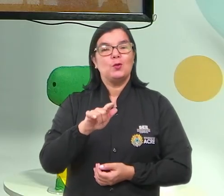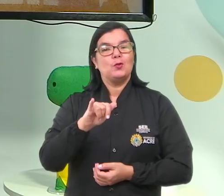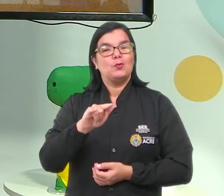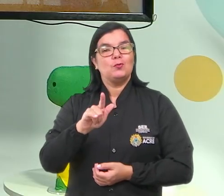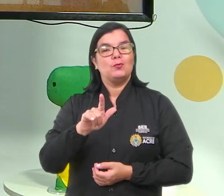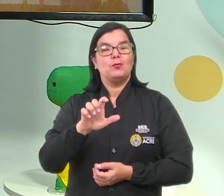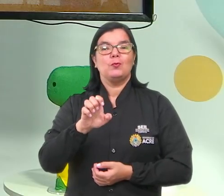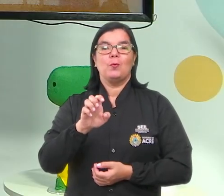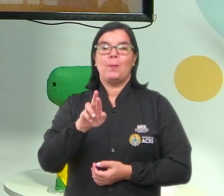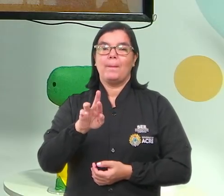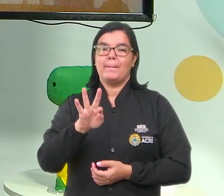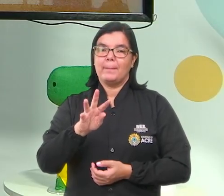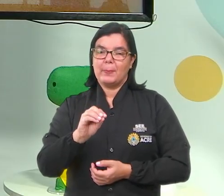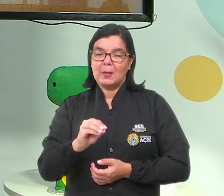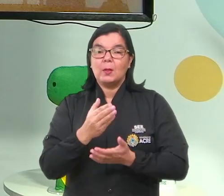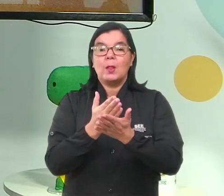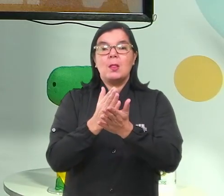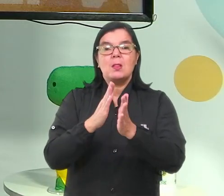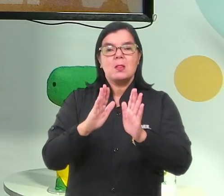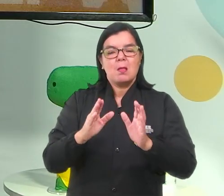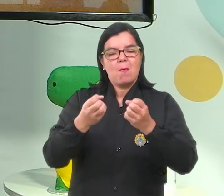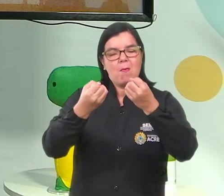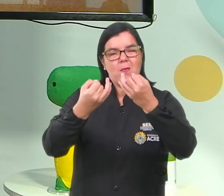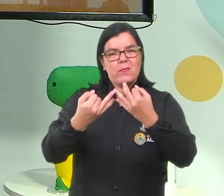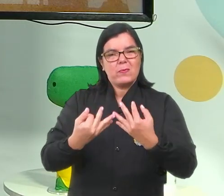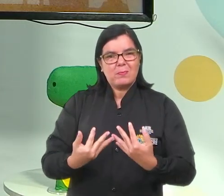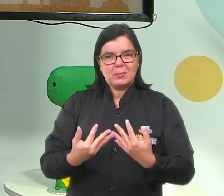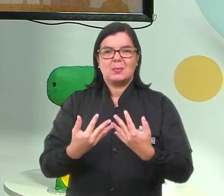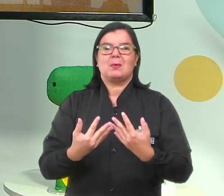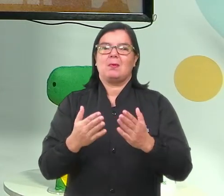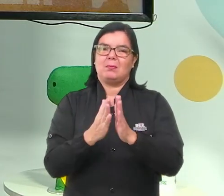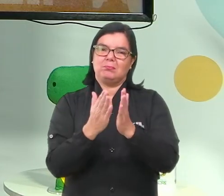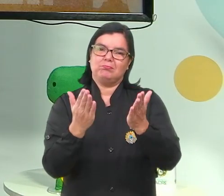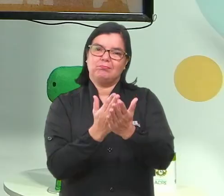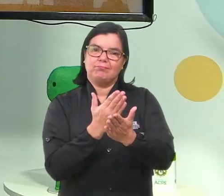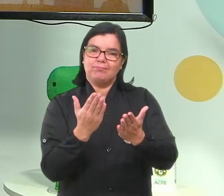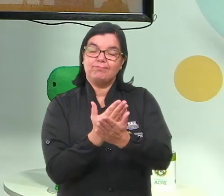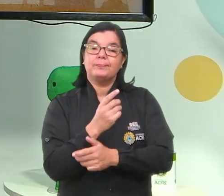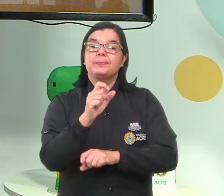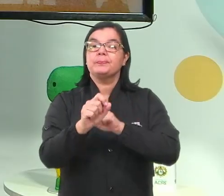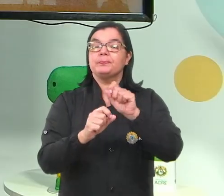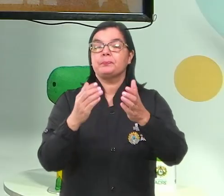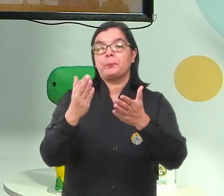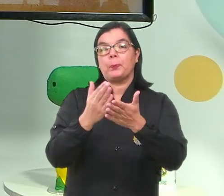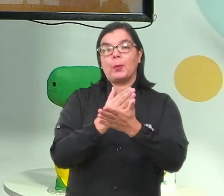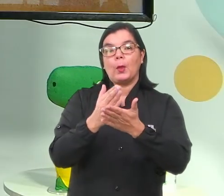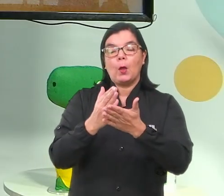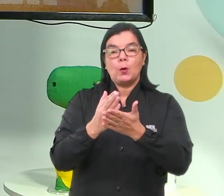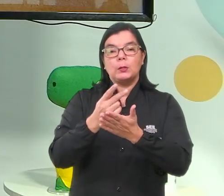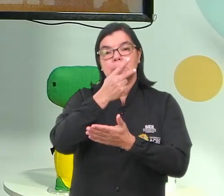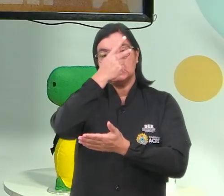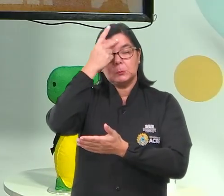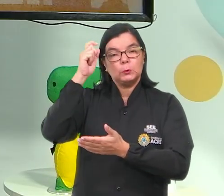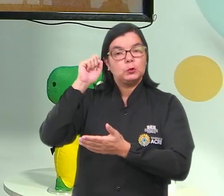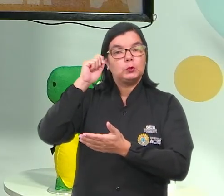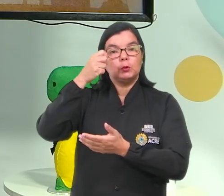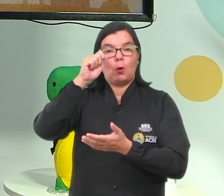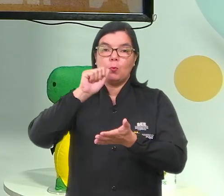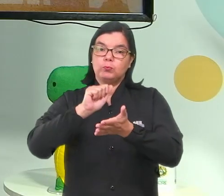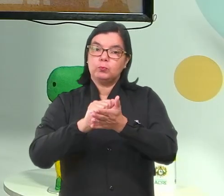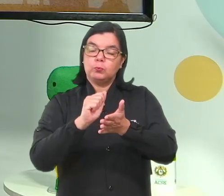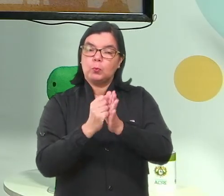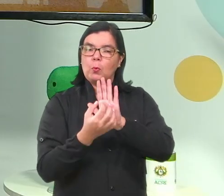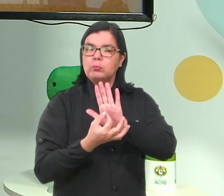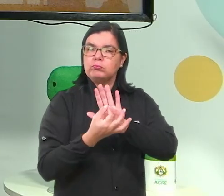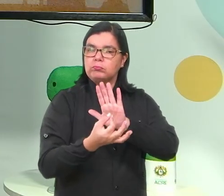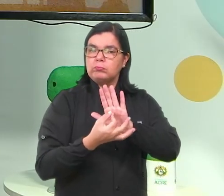Freire ele acabou desenvolvendo nessa obra, que é o que alguns autores, alguns críticos